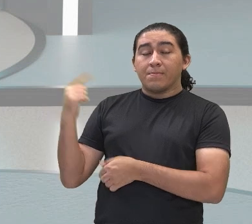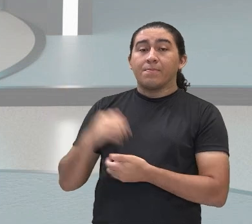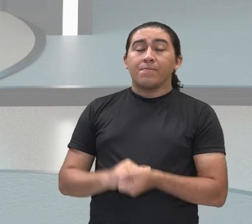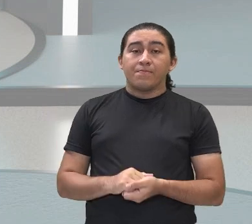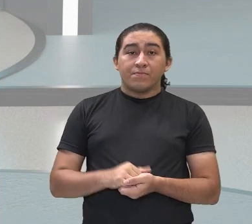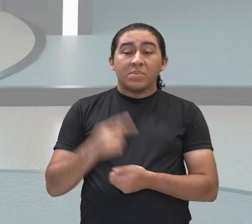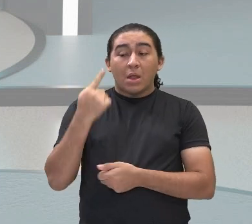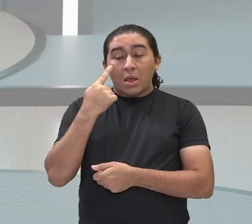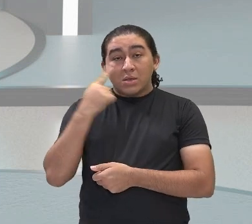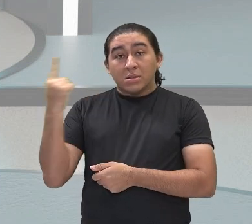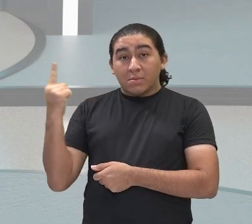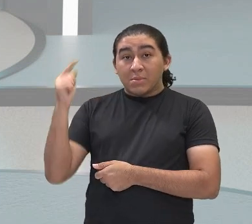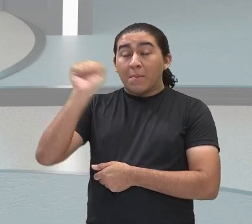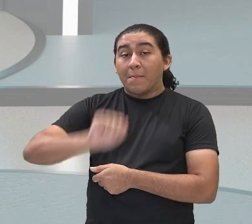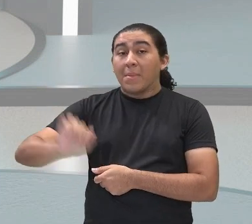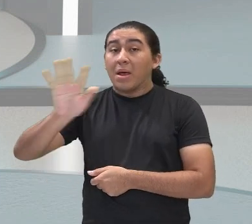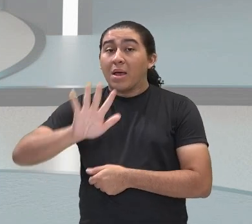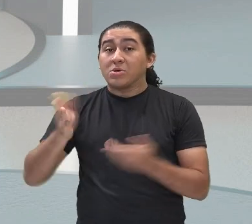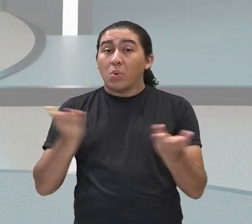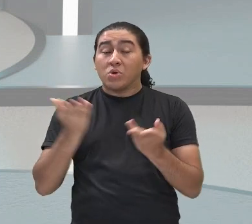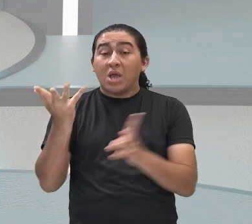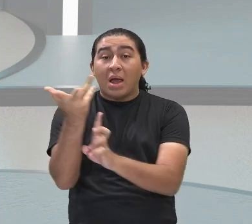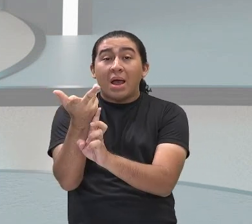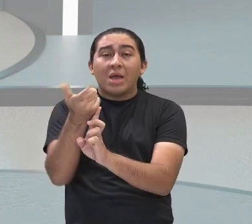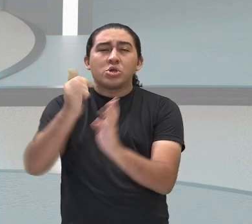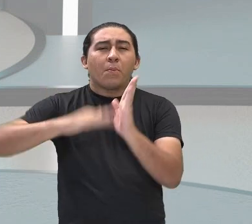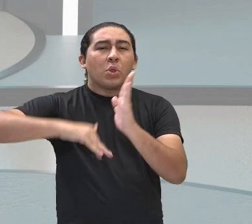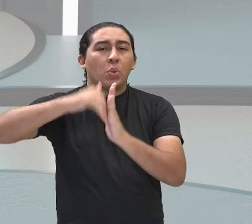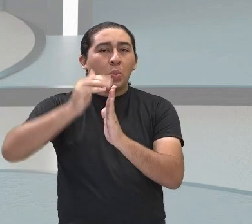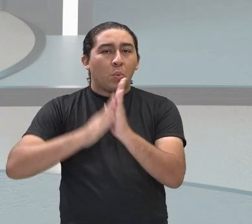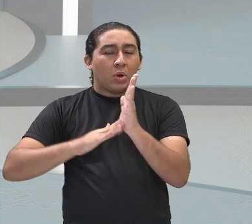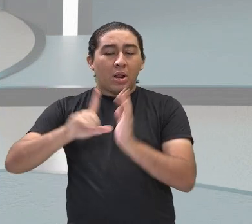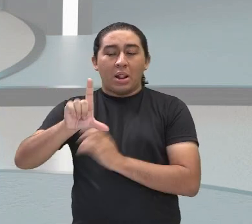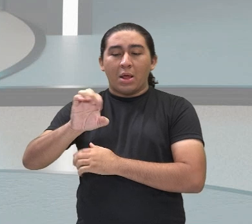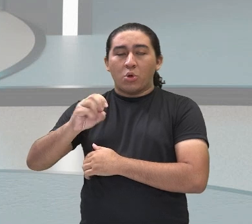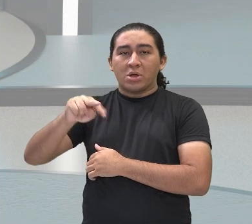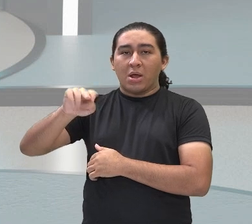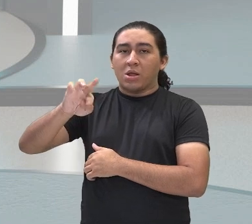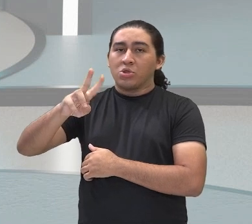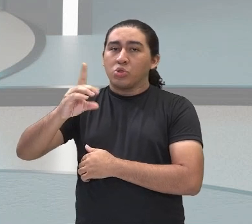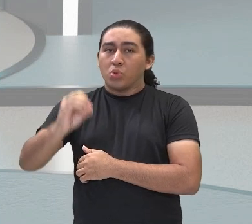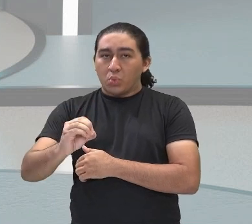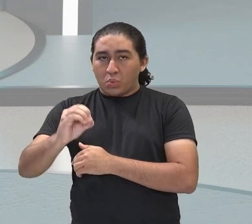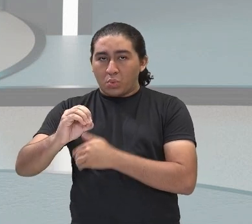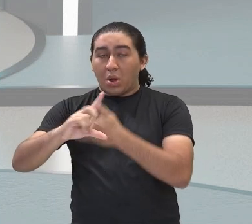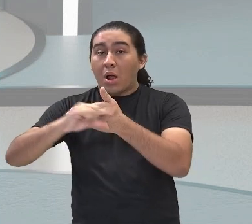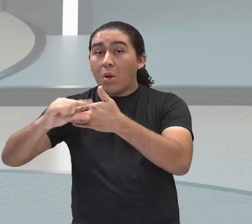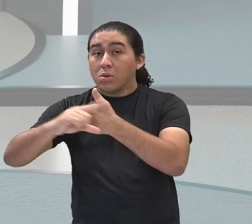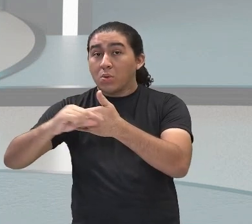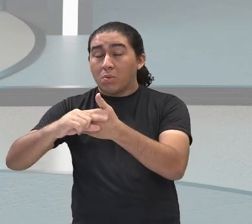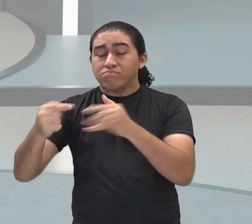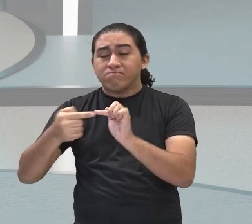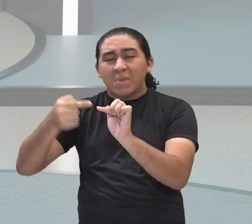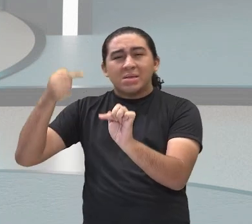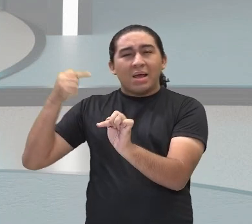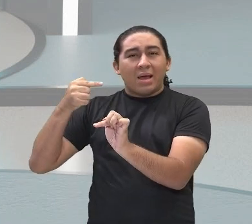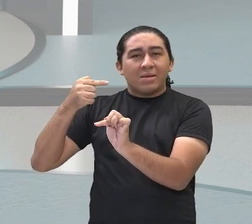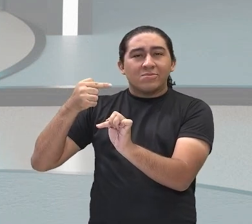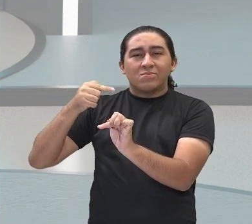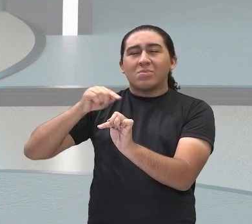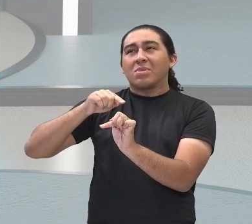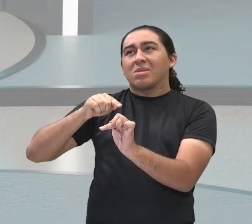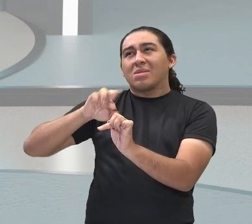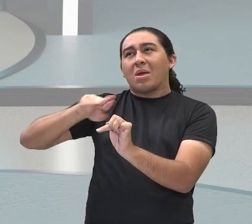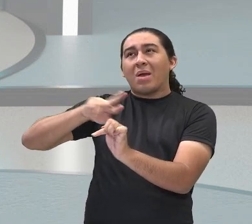já podemos chamar de obra, né, de Leonardo da Vinci. Na época, não era preparado como um